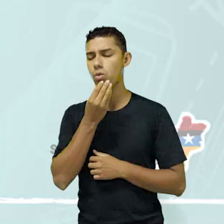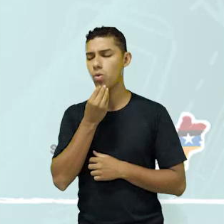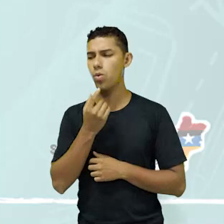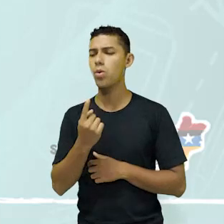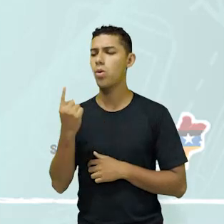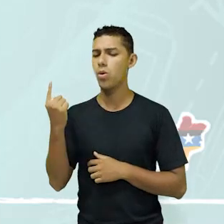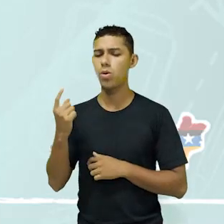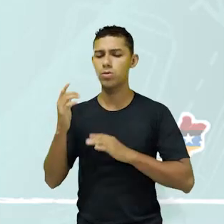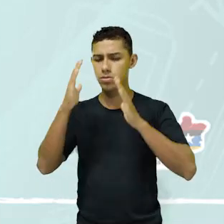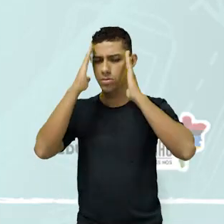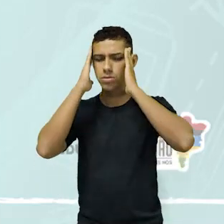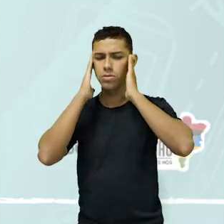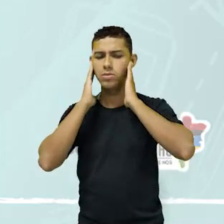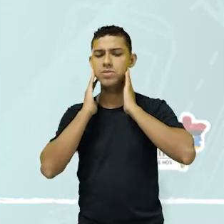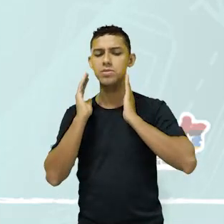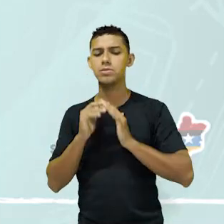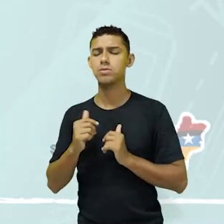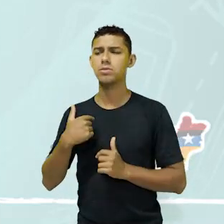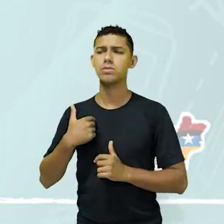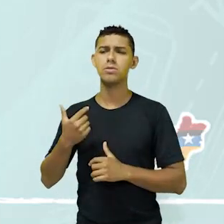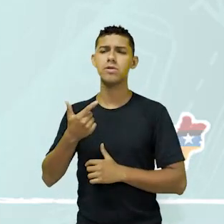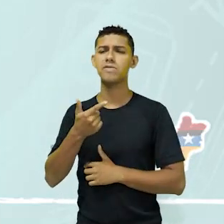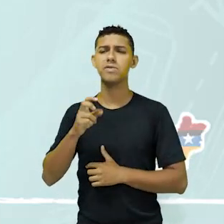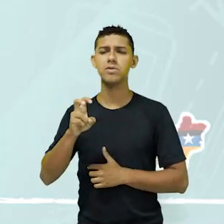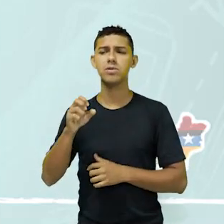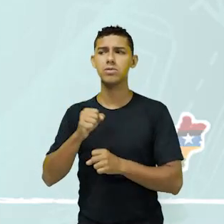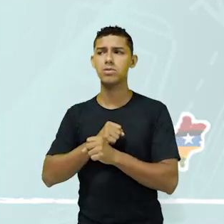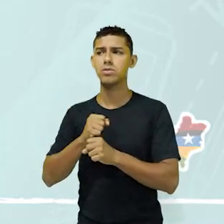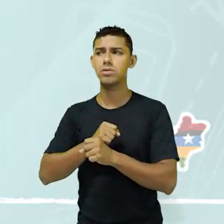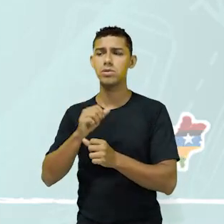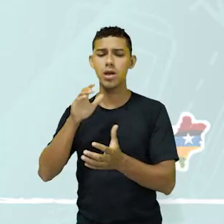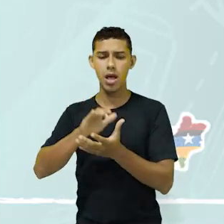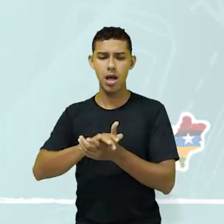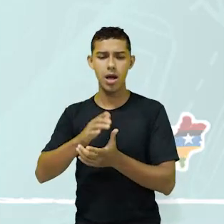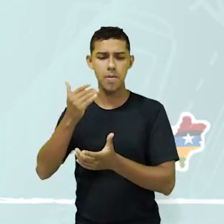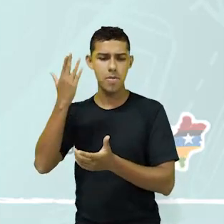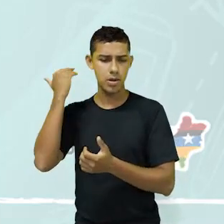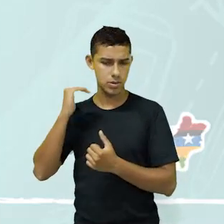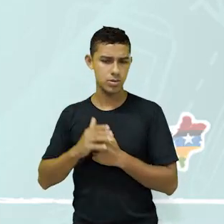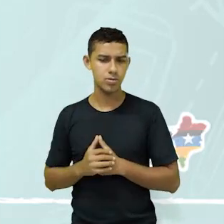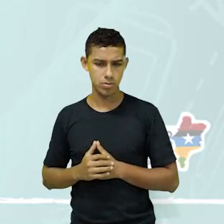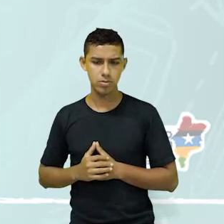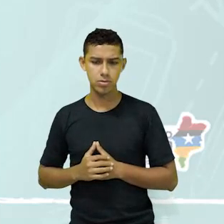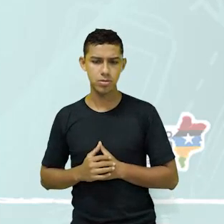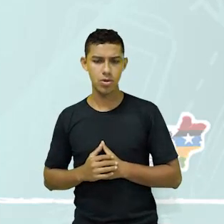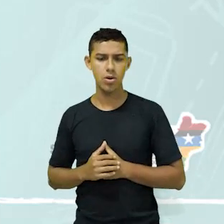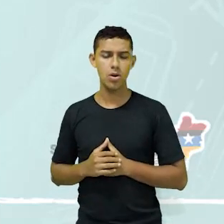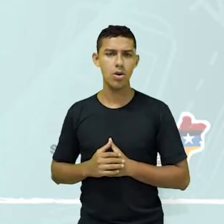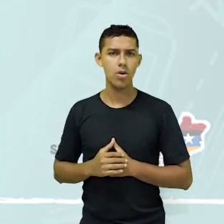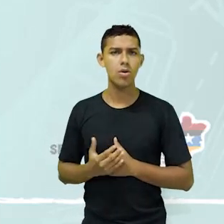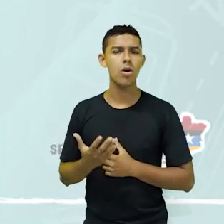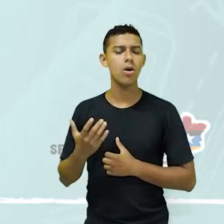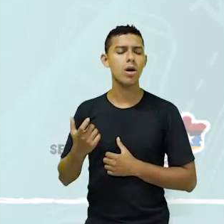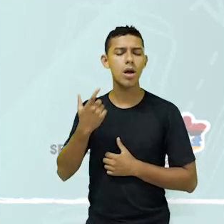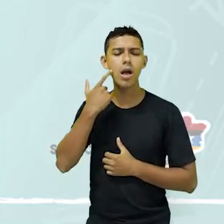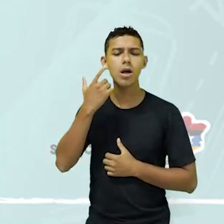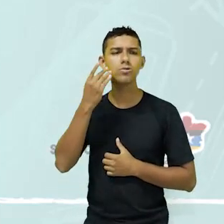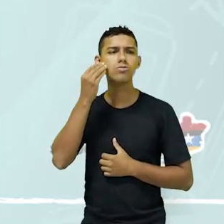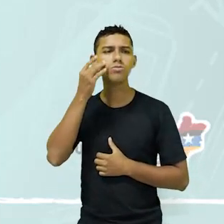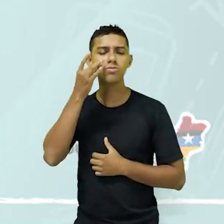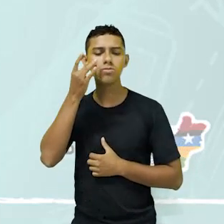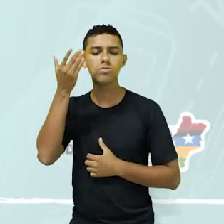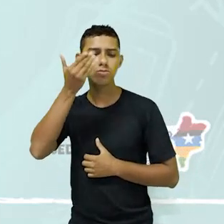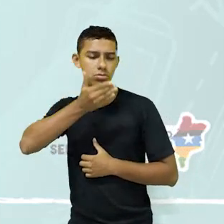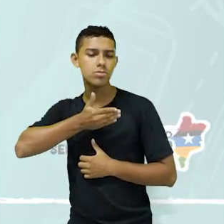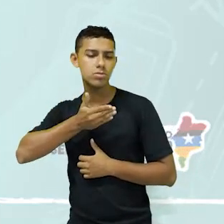de cabelos compridos, com quem me casei há 25 anos. A mulher está reclamando com o marido dela. Eu quero um teste de DNA para ter certeza de que você